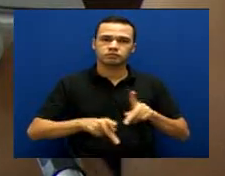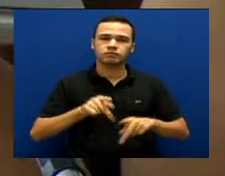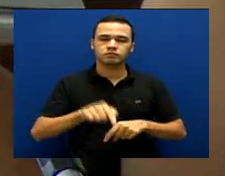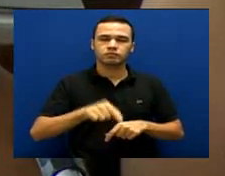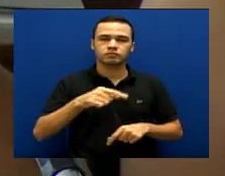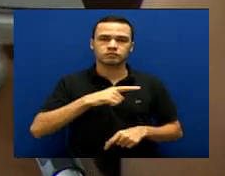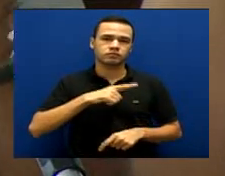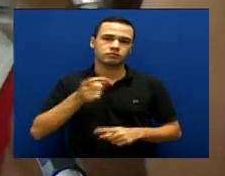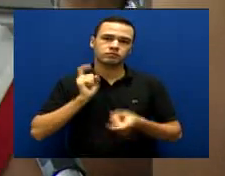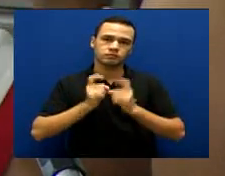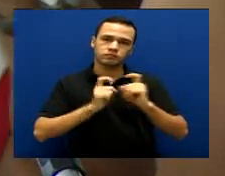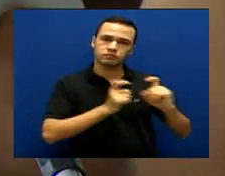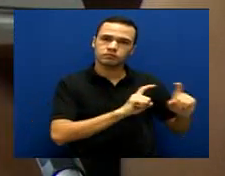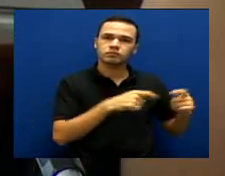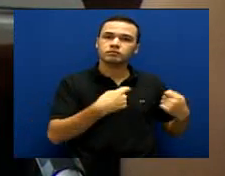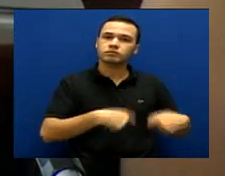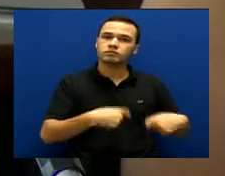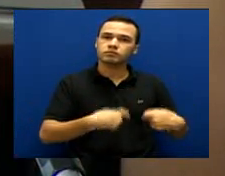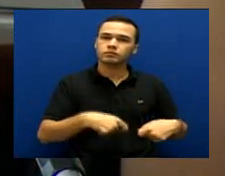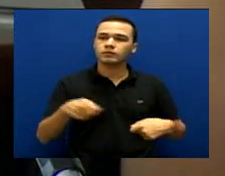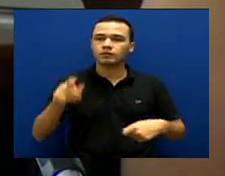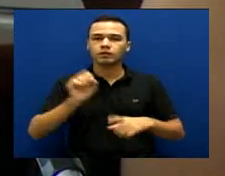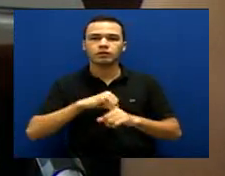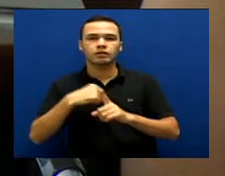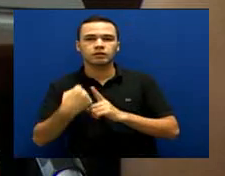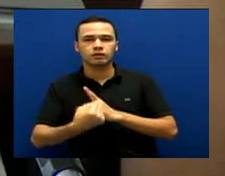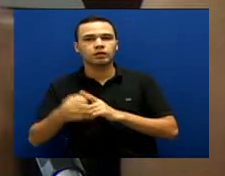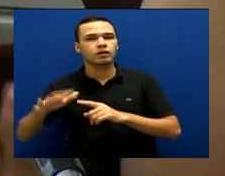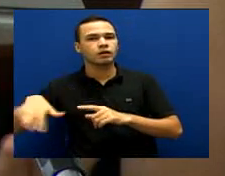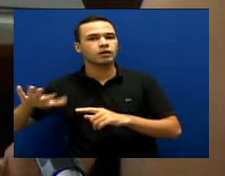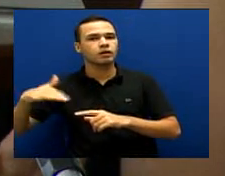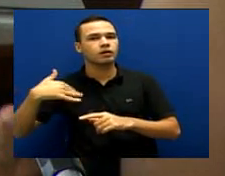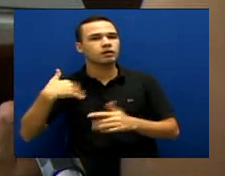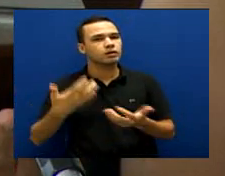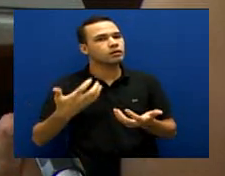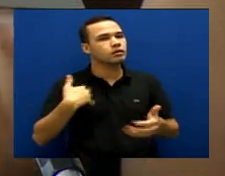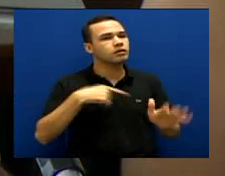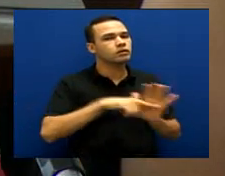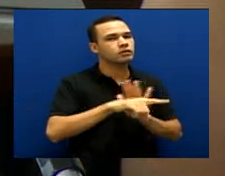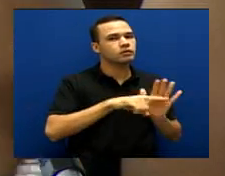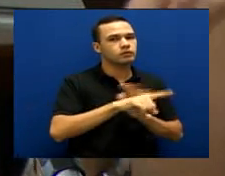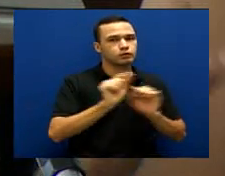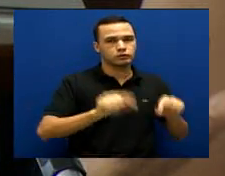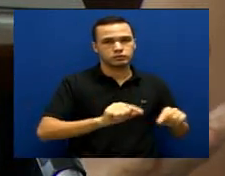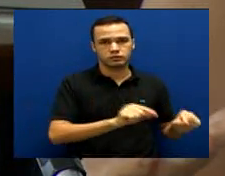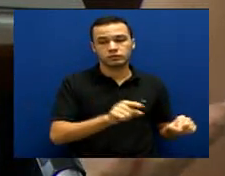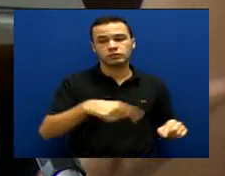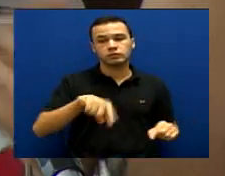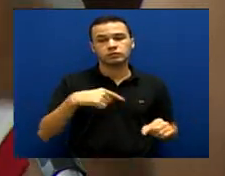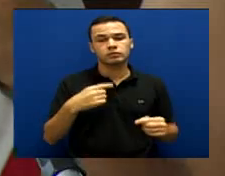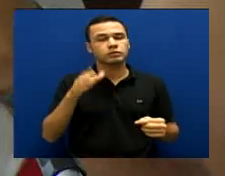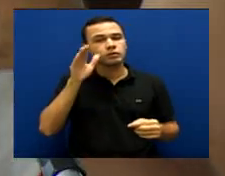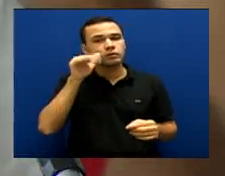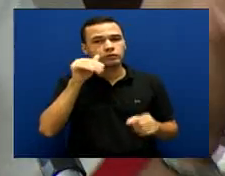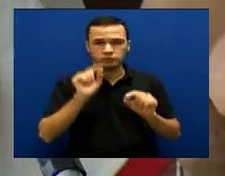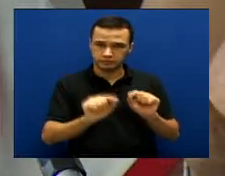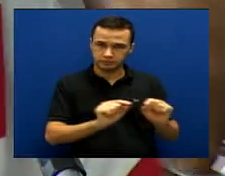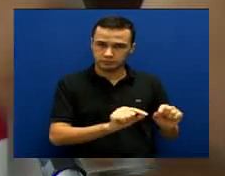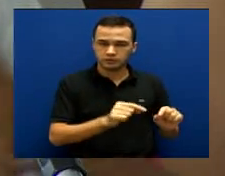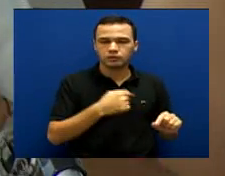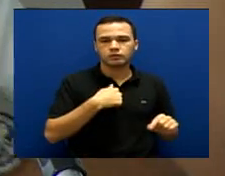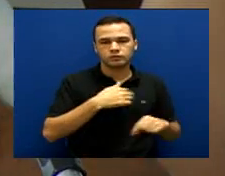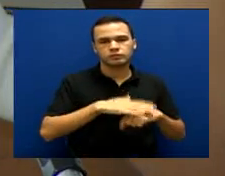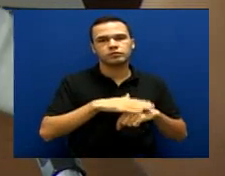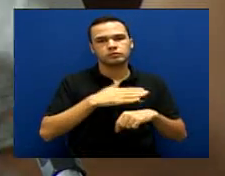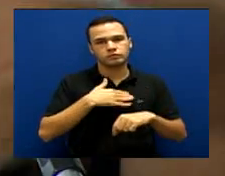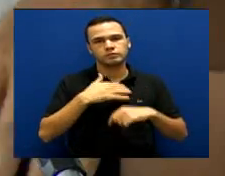vêm fazer uma reunião deveria saber o que a sociedade aqui tá querendo saber o que nós desejamos saber vou exprimir